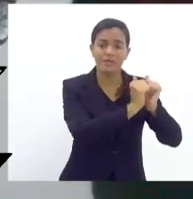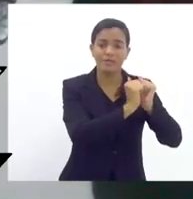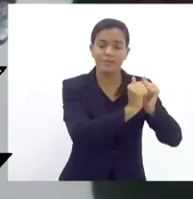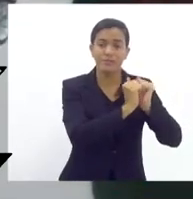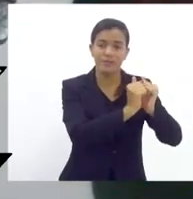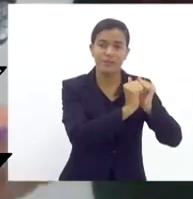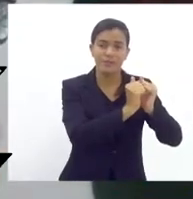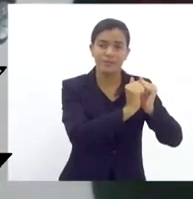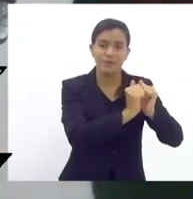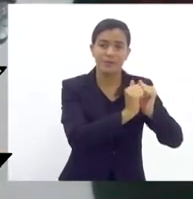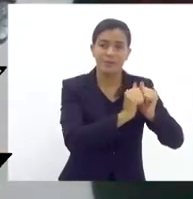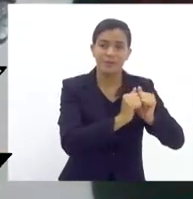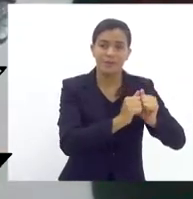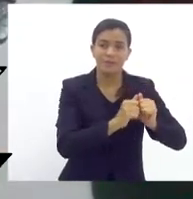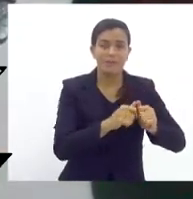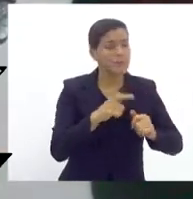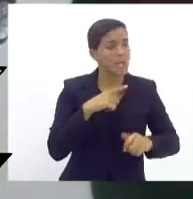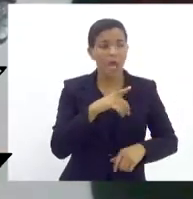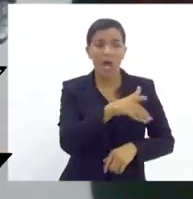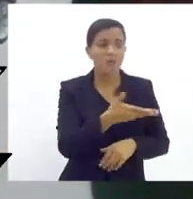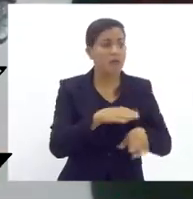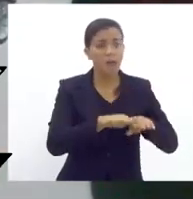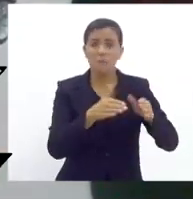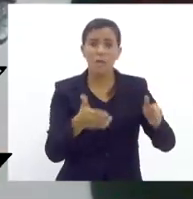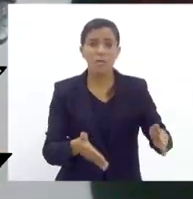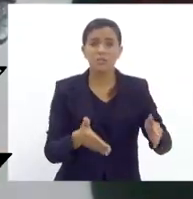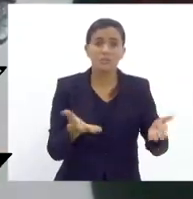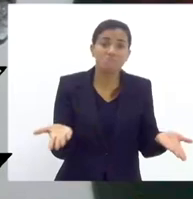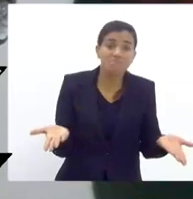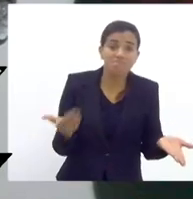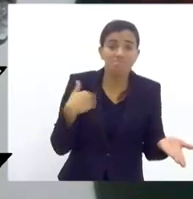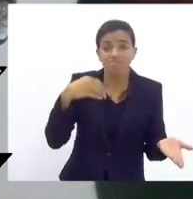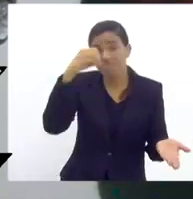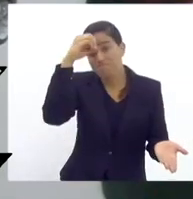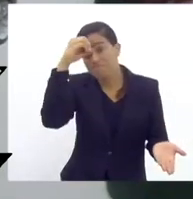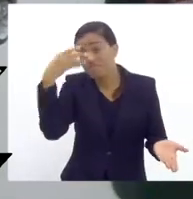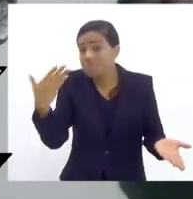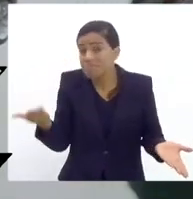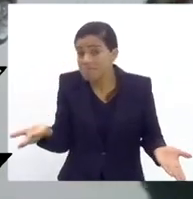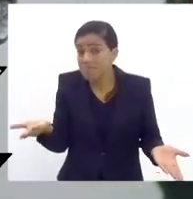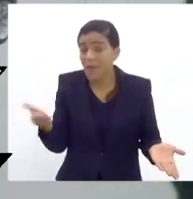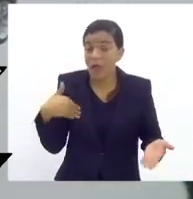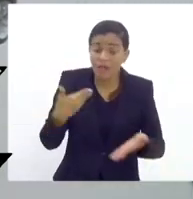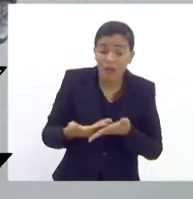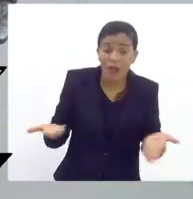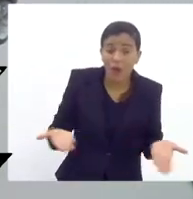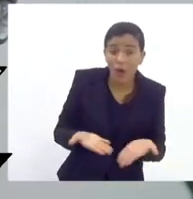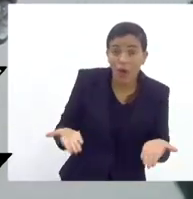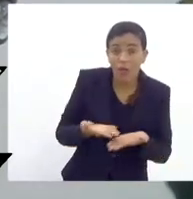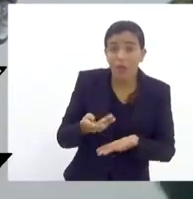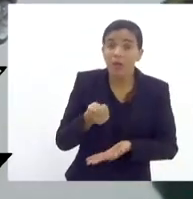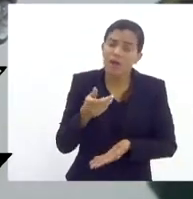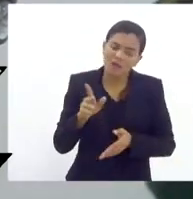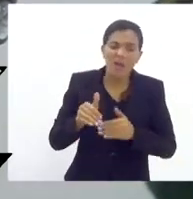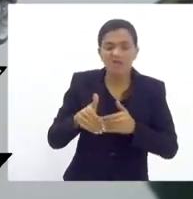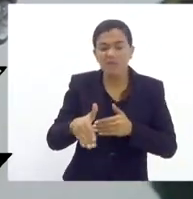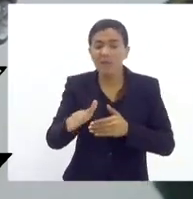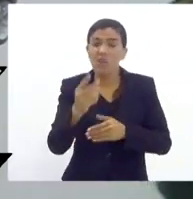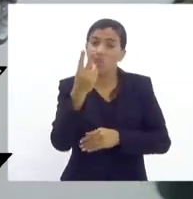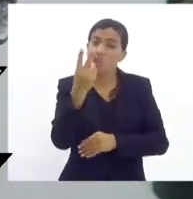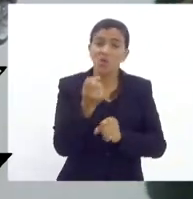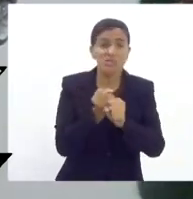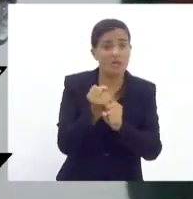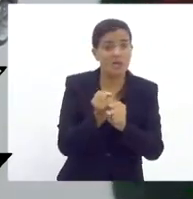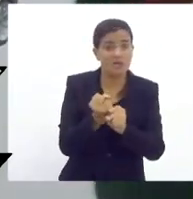tudo Tá tudo Tá lá na mesa Mas a gente não sei até agora não tem nada daqui a pouco vai ficar dois